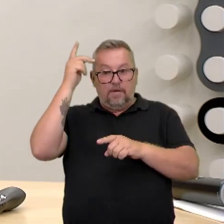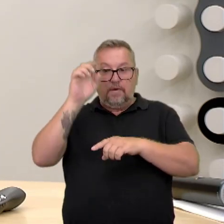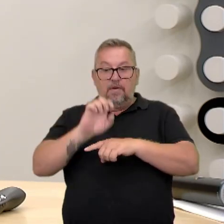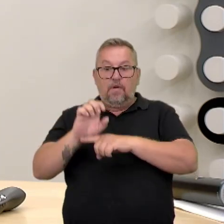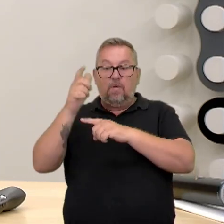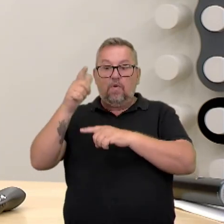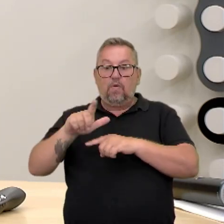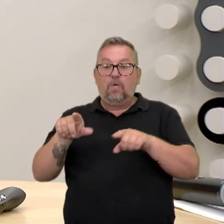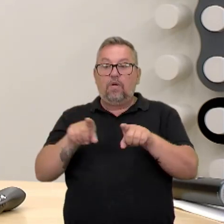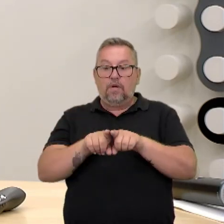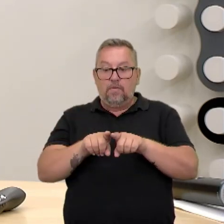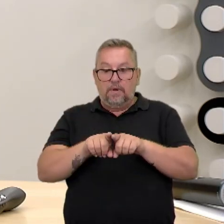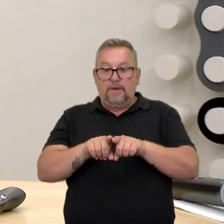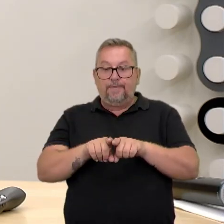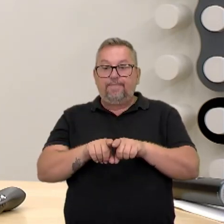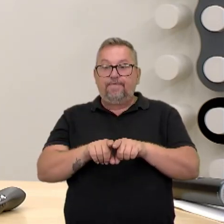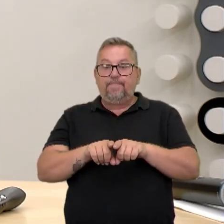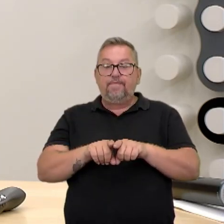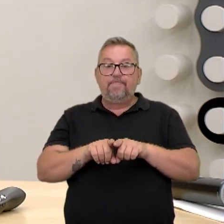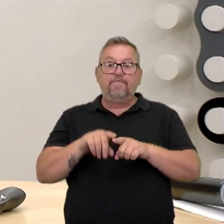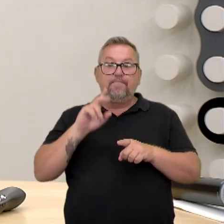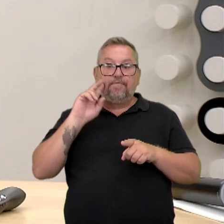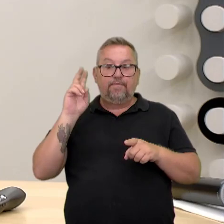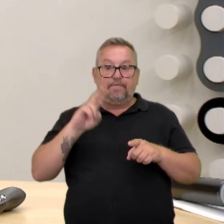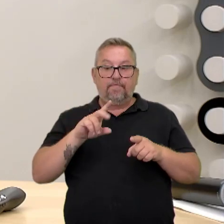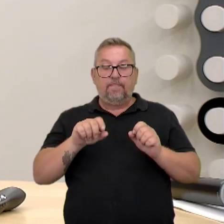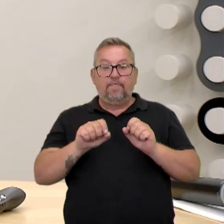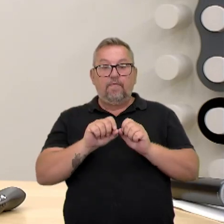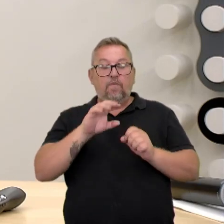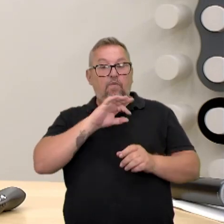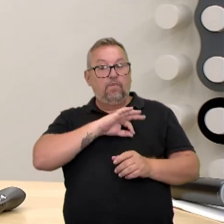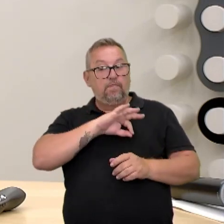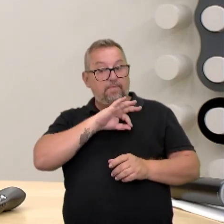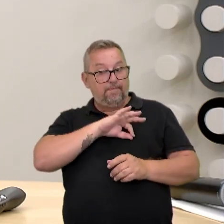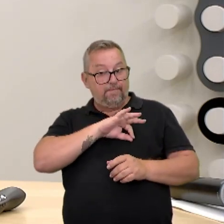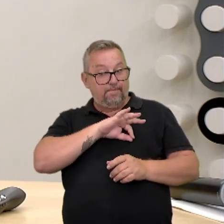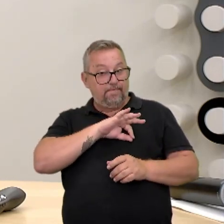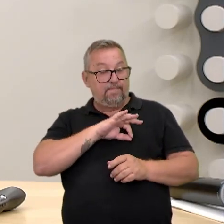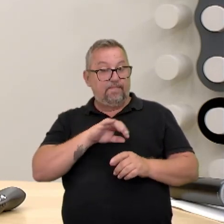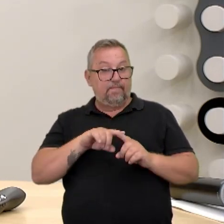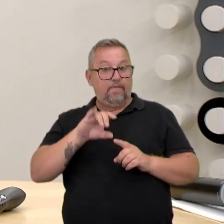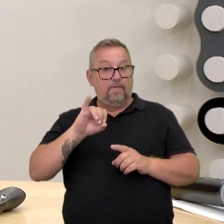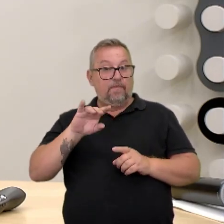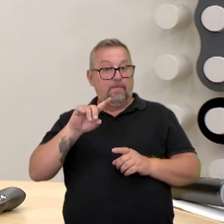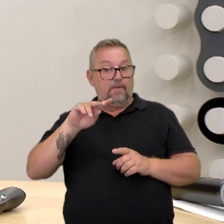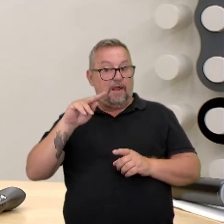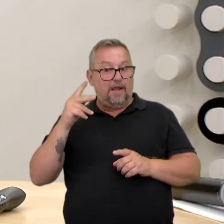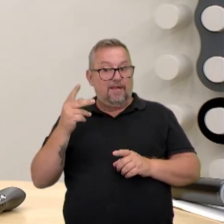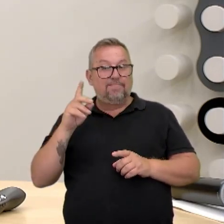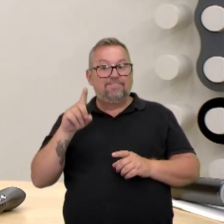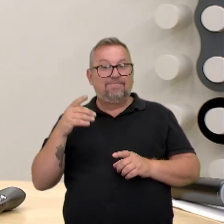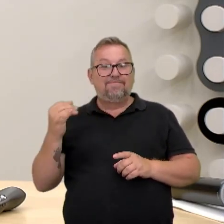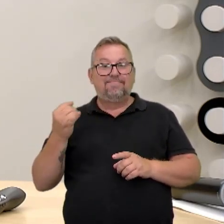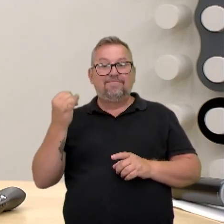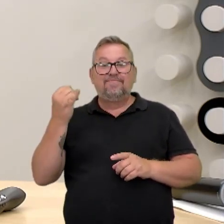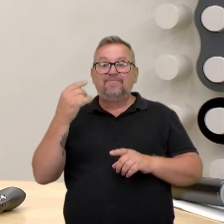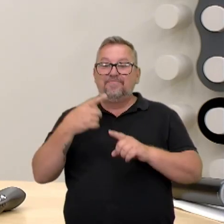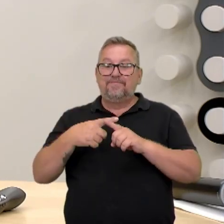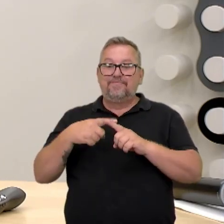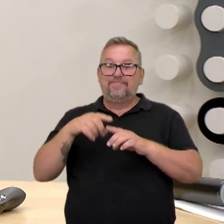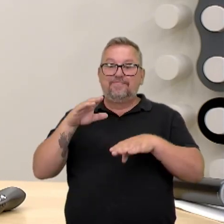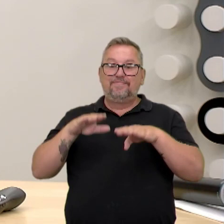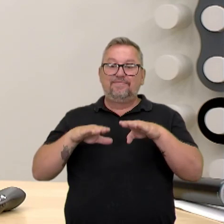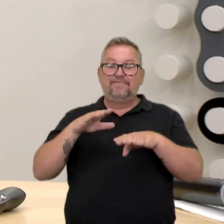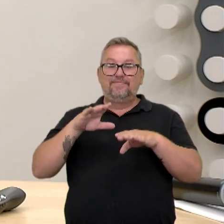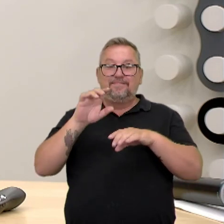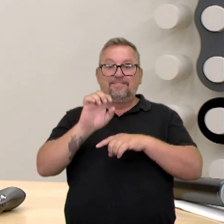outros estados, né, então vejo que a gente pode ver aí a questão da renda, a questão aí do IDH, que é importante, né, porque muitas vezes o